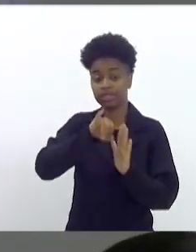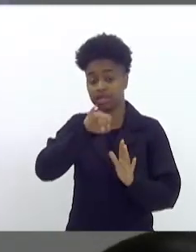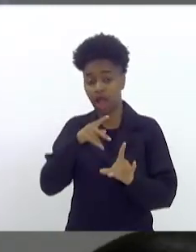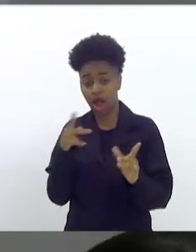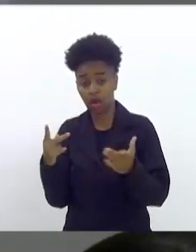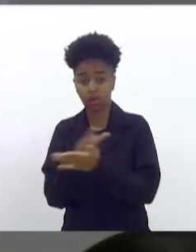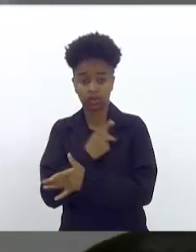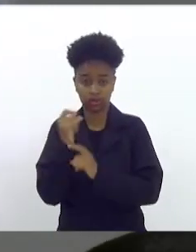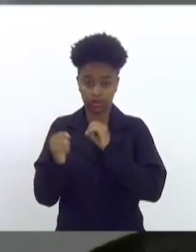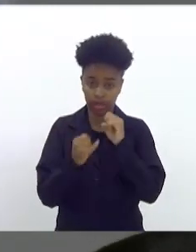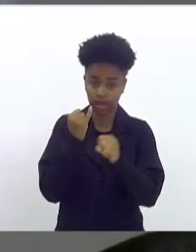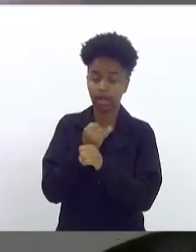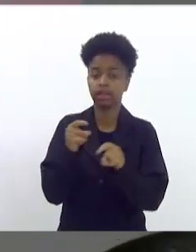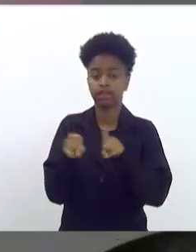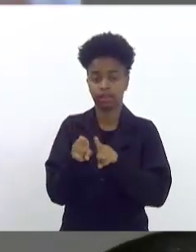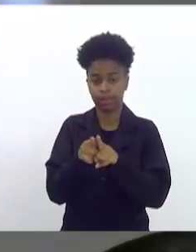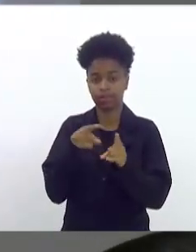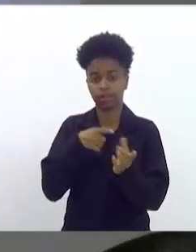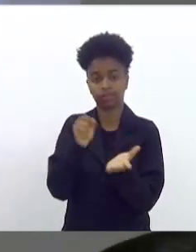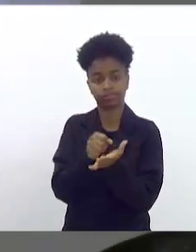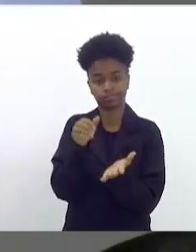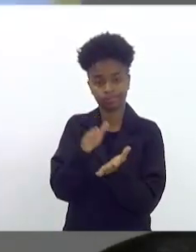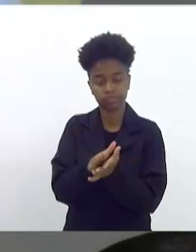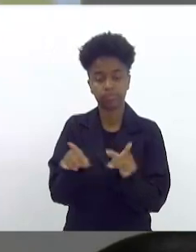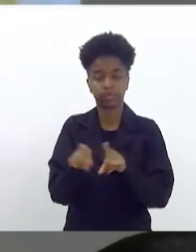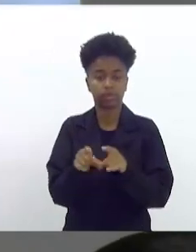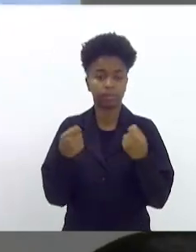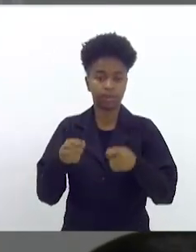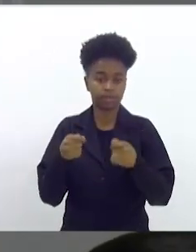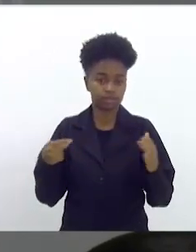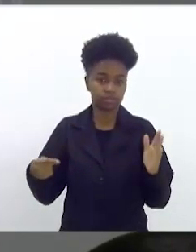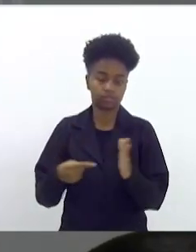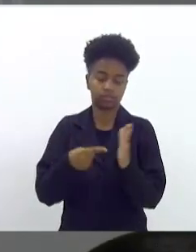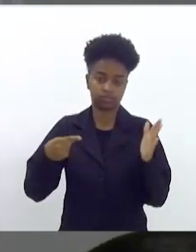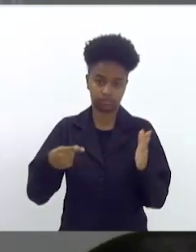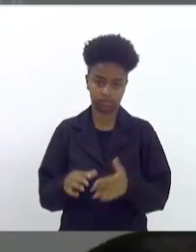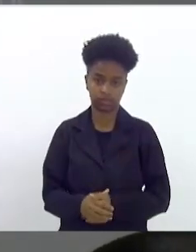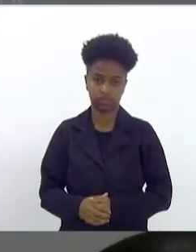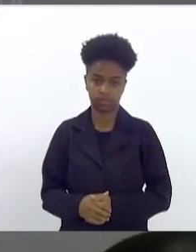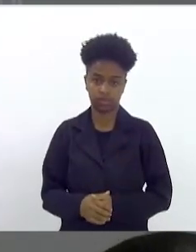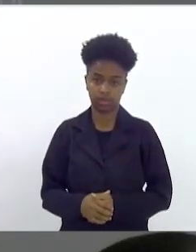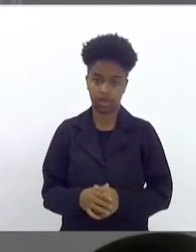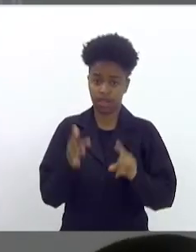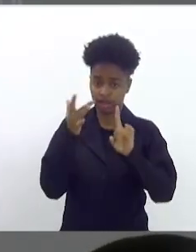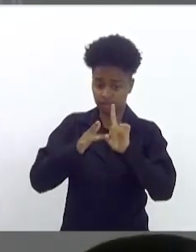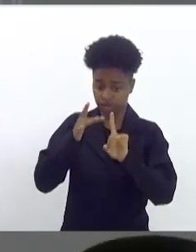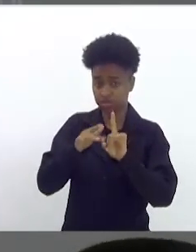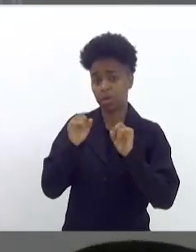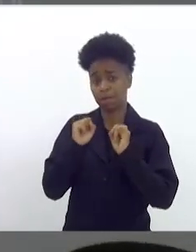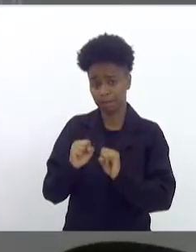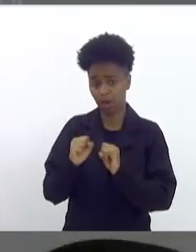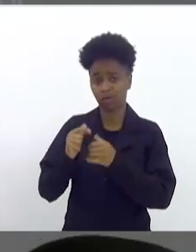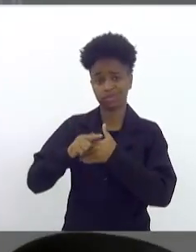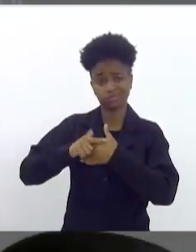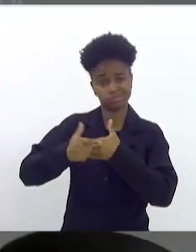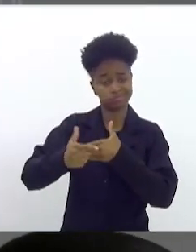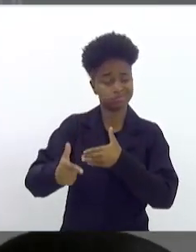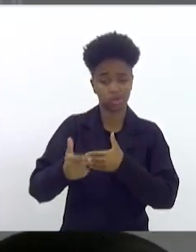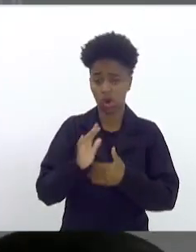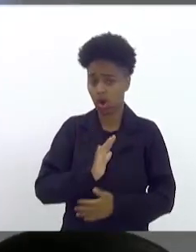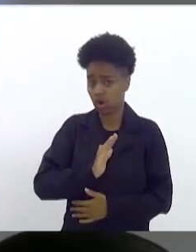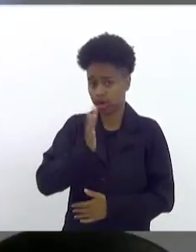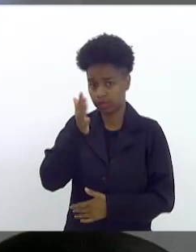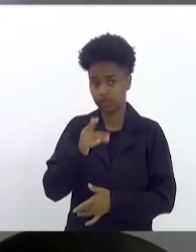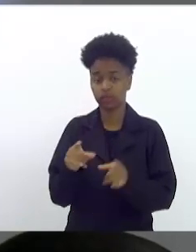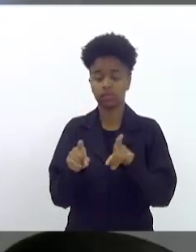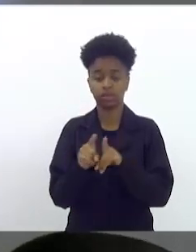internet também são puníveis e devem ser denunciados. As vítimas podem sofrer consequências devastadoras